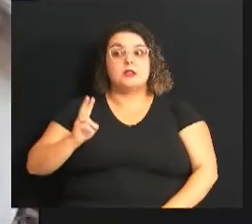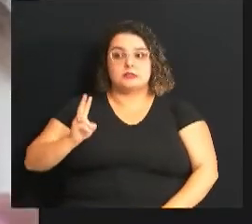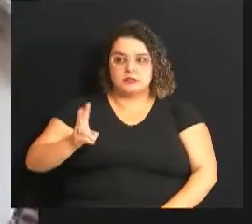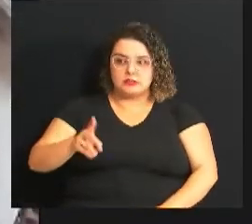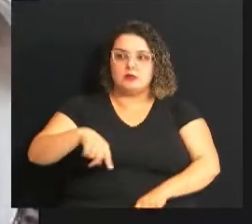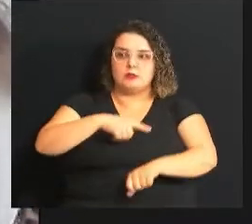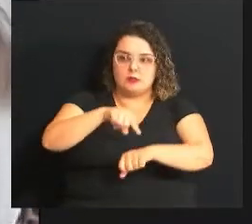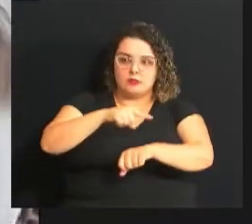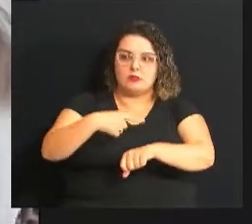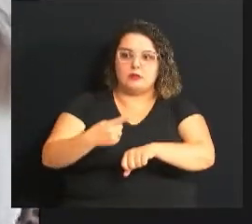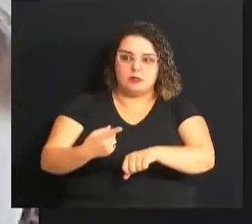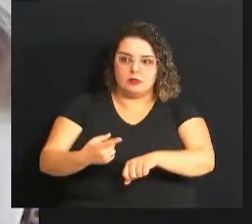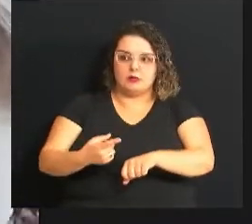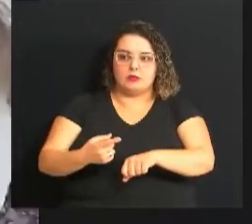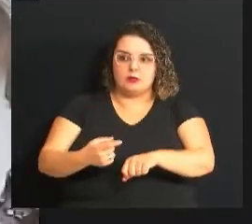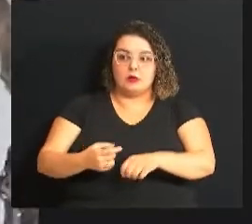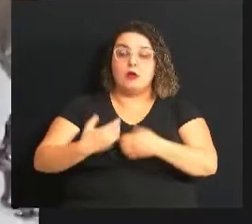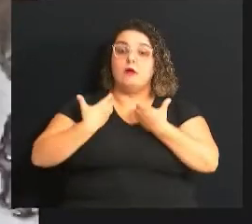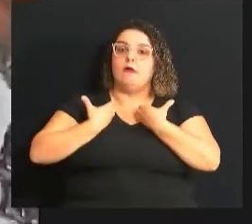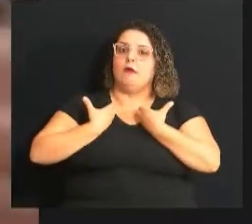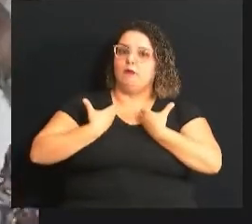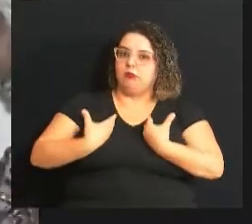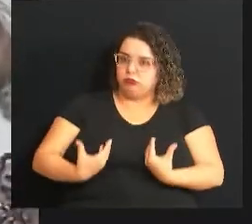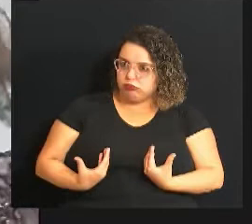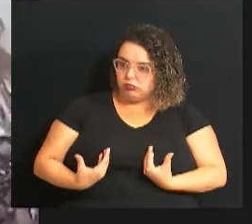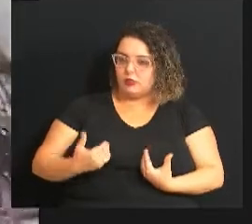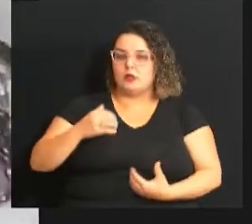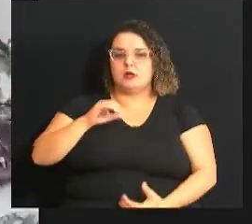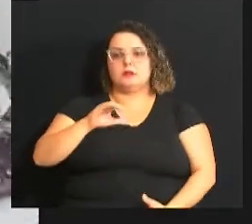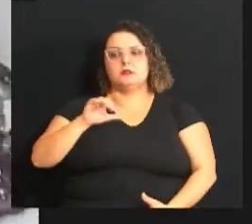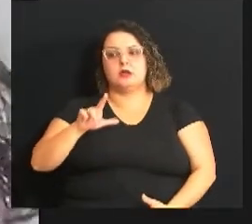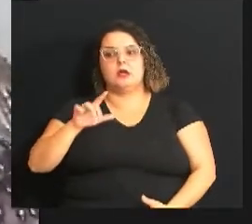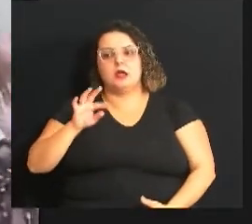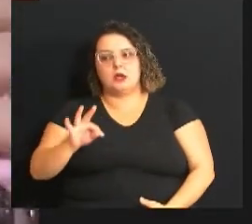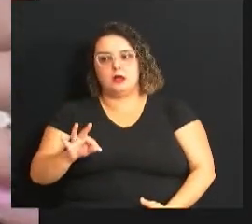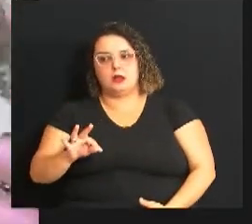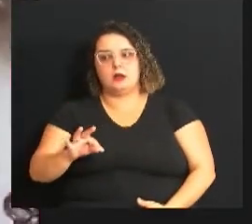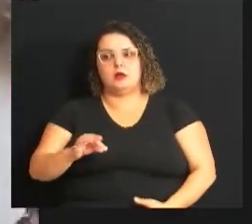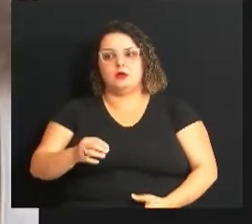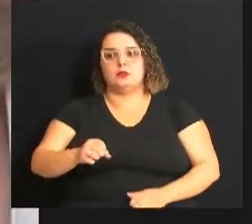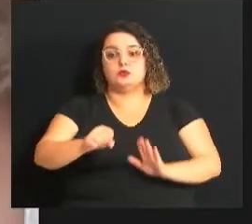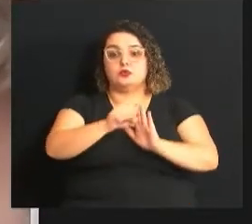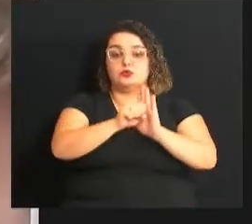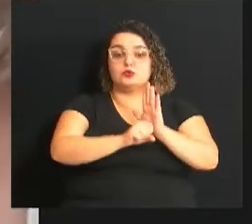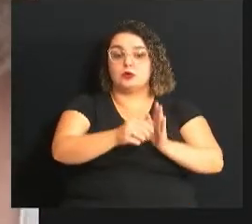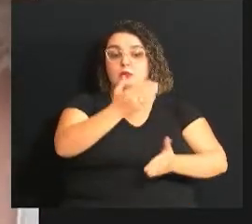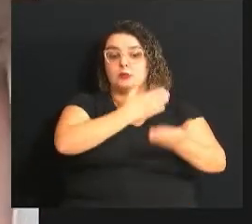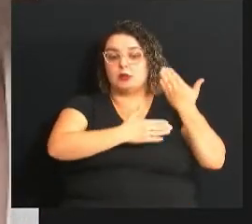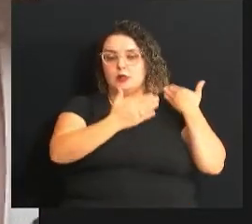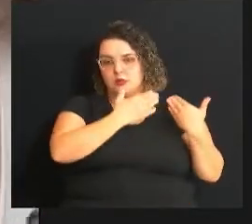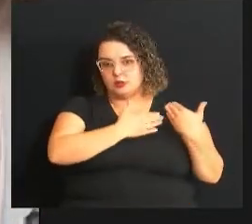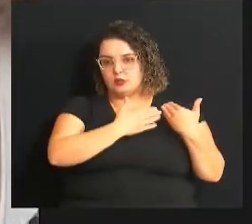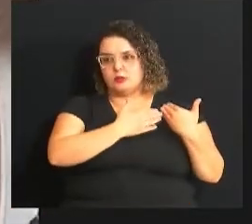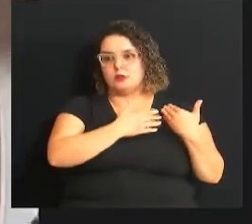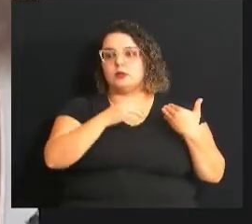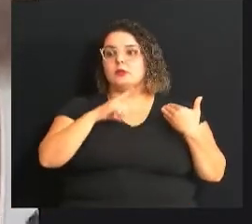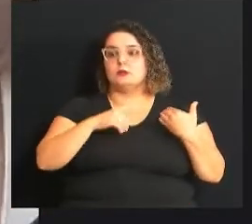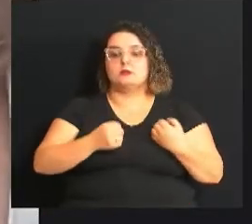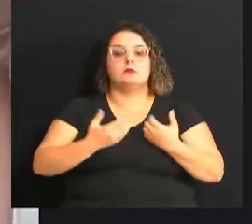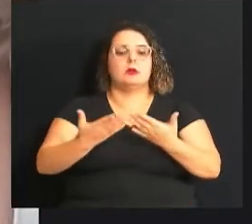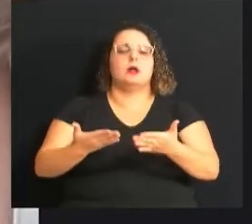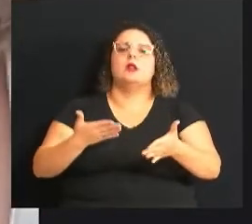horária extremamente exausta, e a CLT do século passado foi que trouxe essa limitação